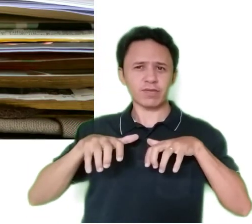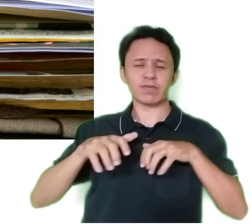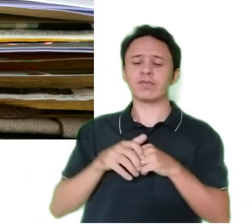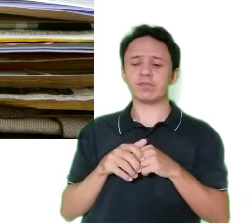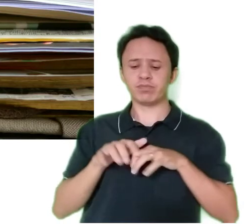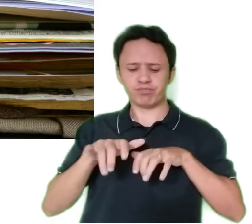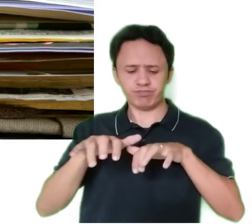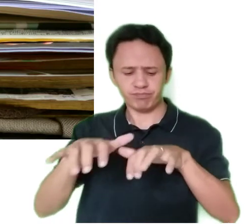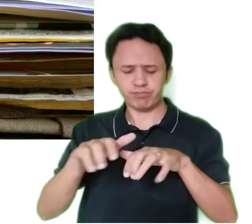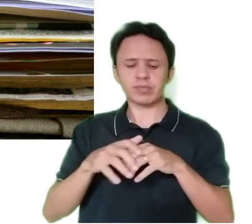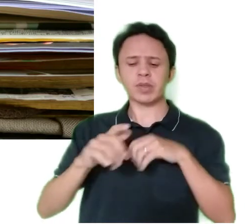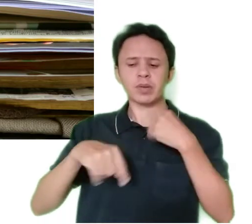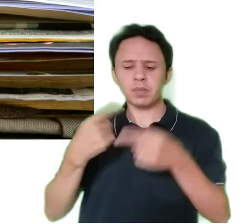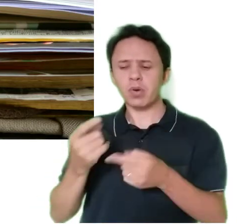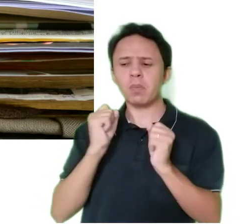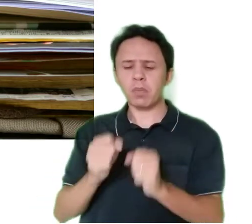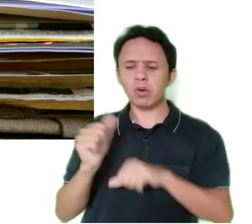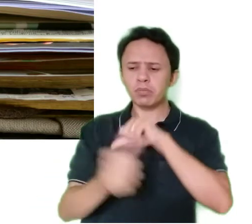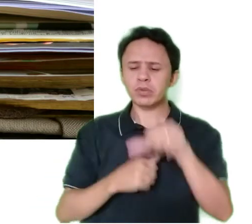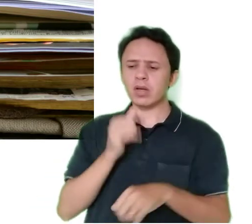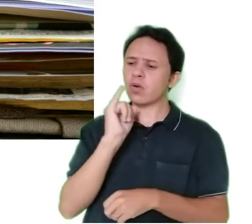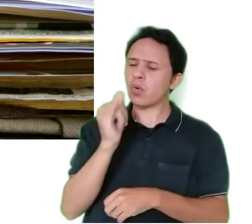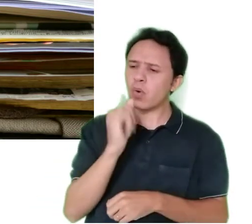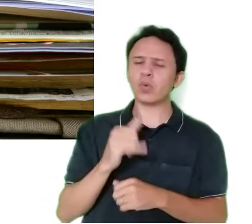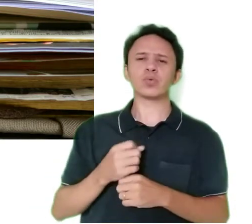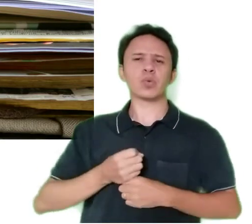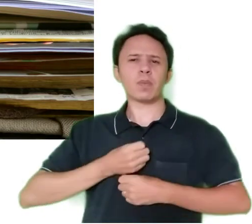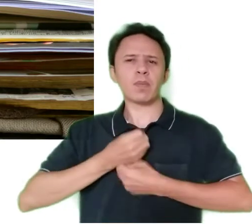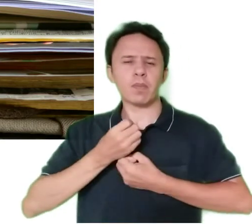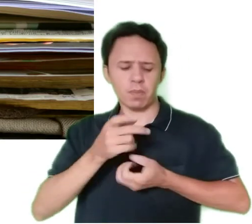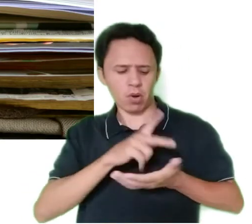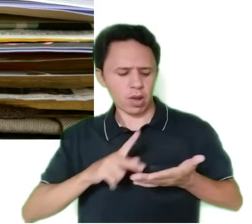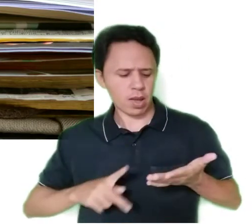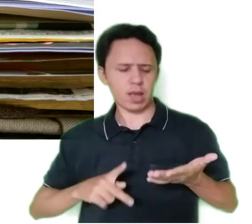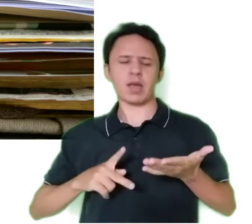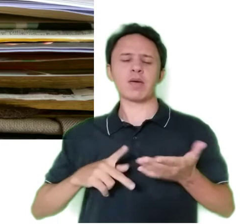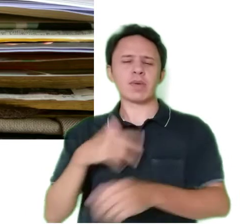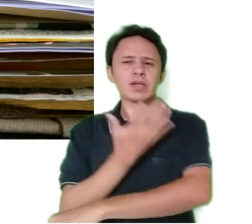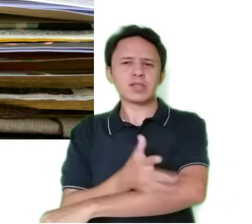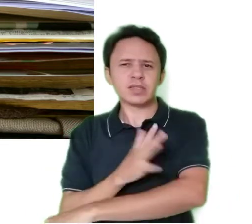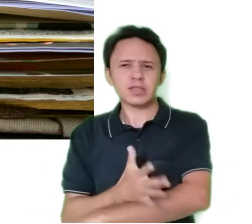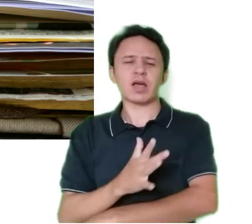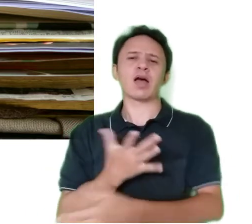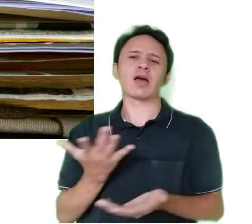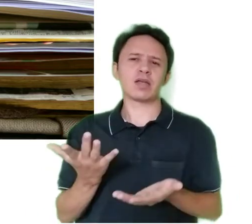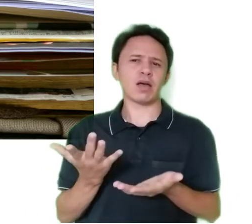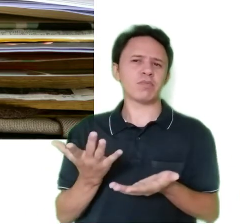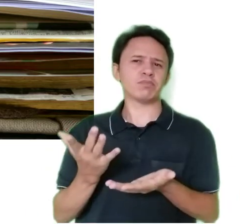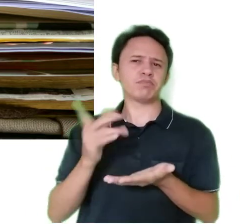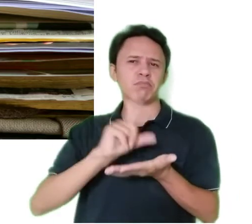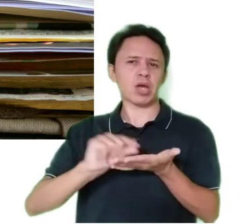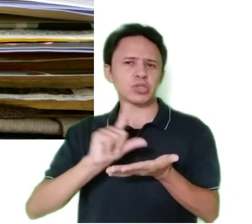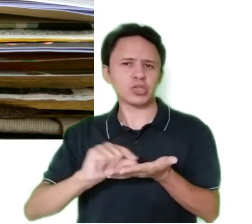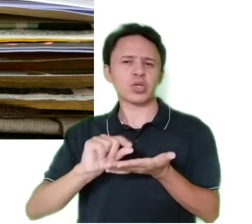serem transformadas em um começo de um conto, um poema, um ensaio, um artigo ou